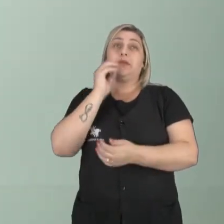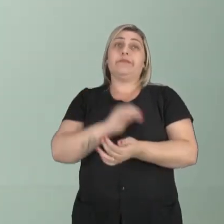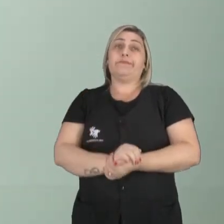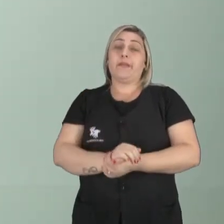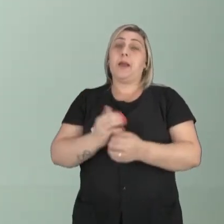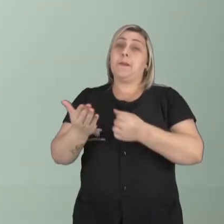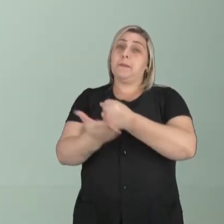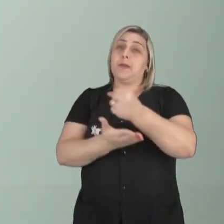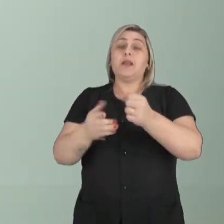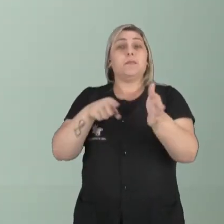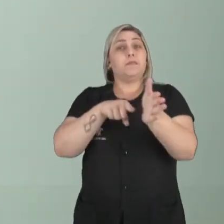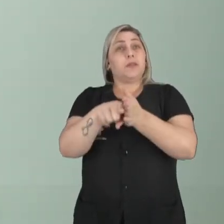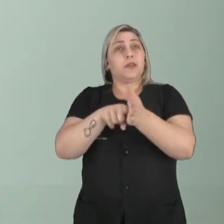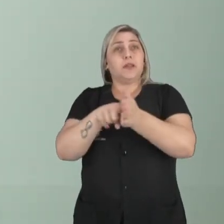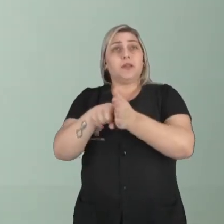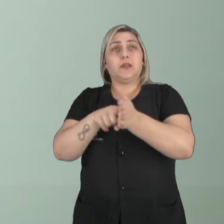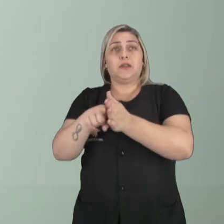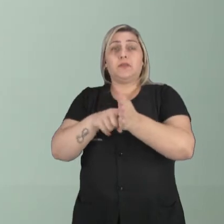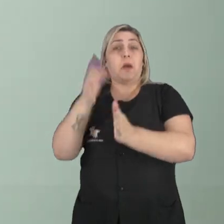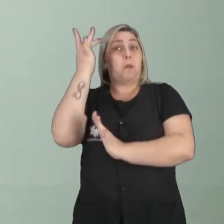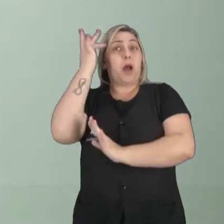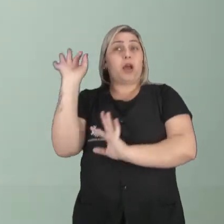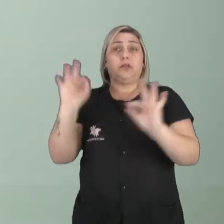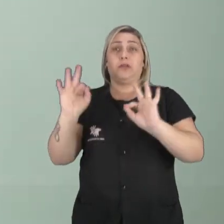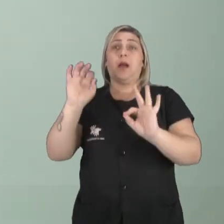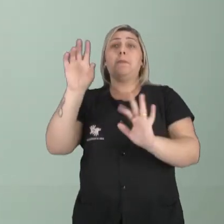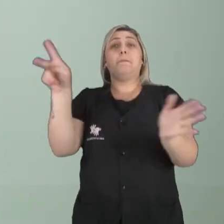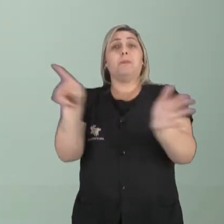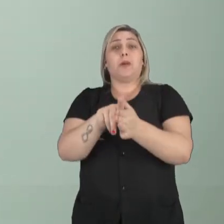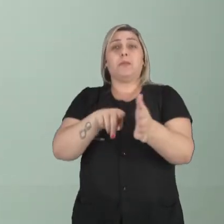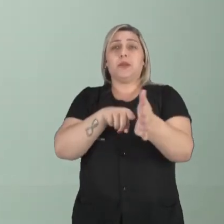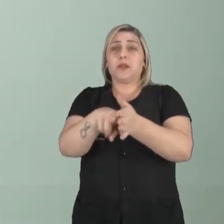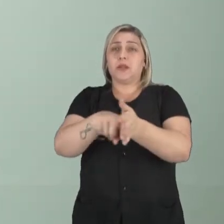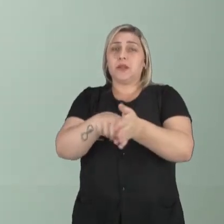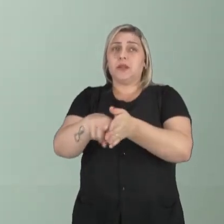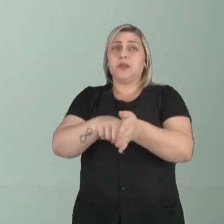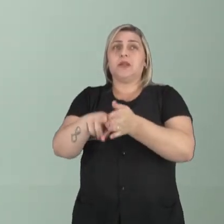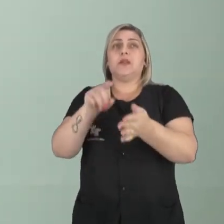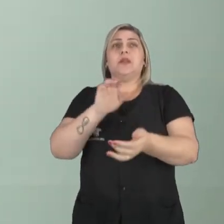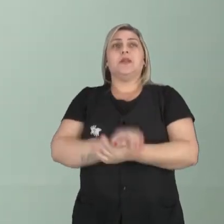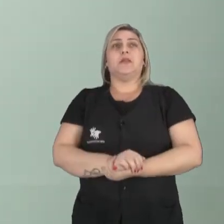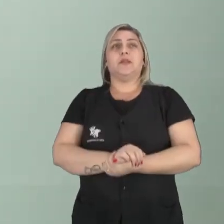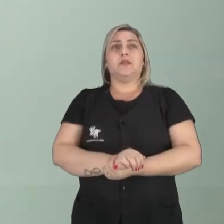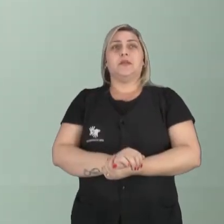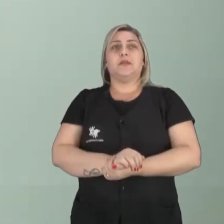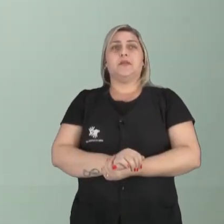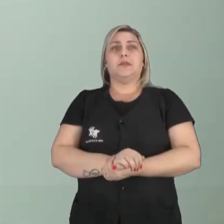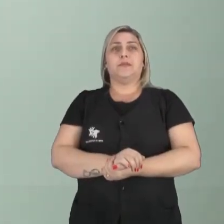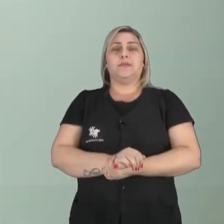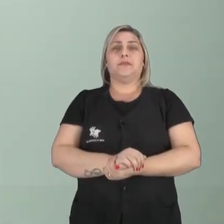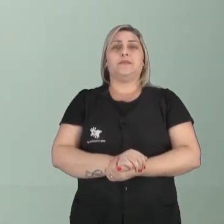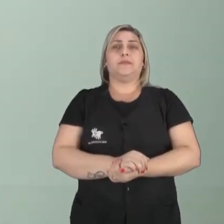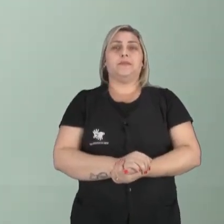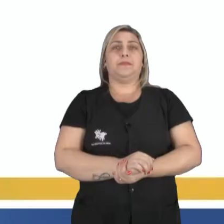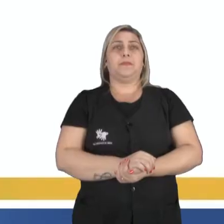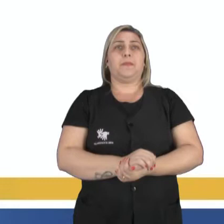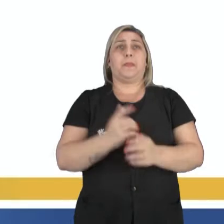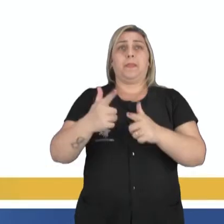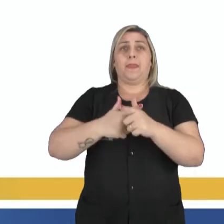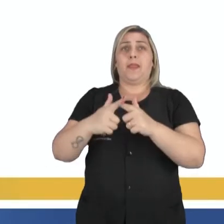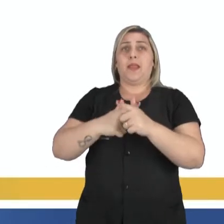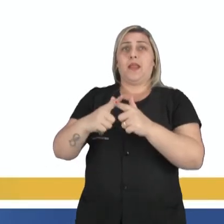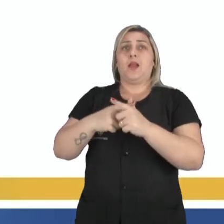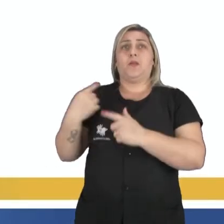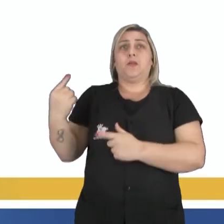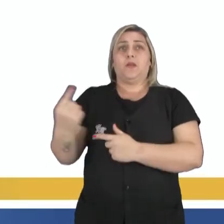Isso com base em pesquisa, não é o acho que é, como muitas pessoas dizem, isso faz mal para a criança. Problemas